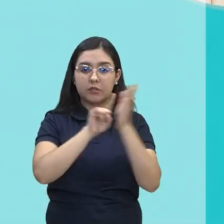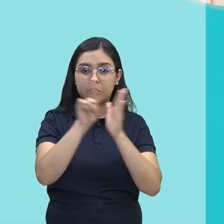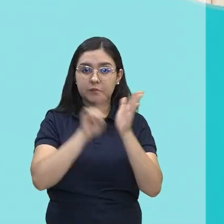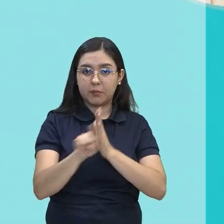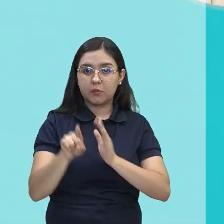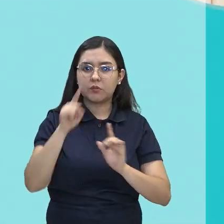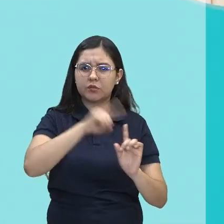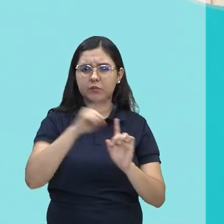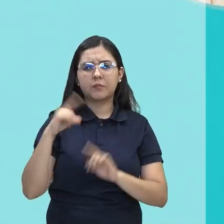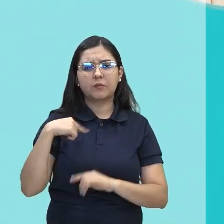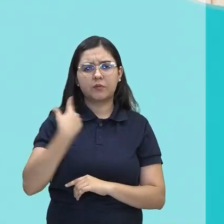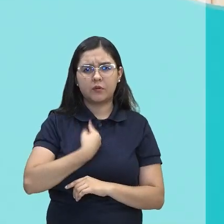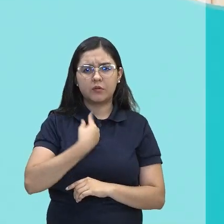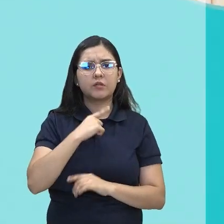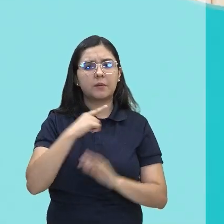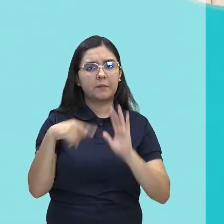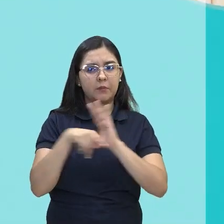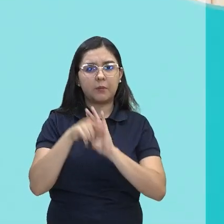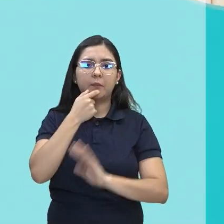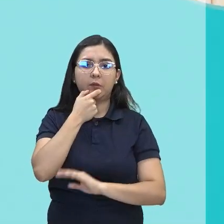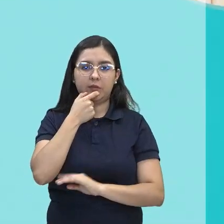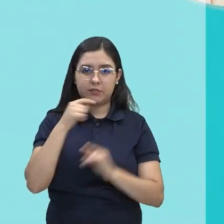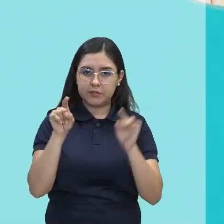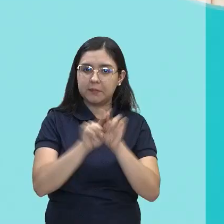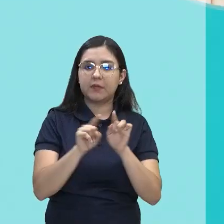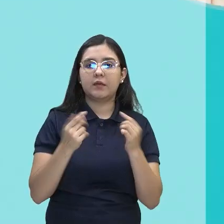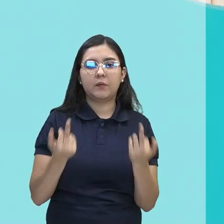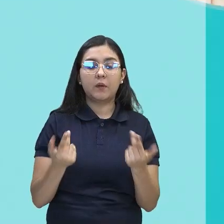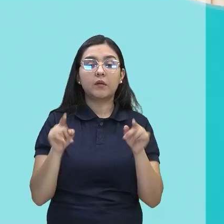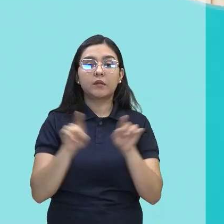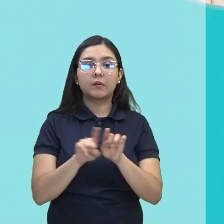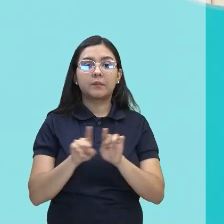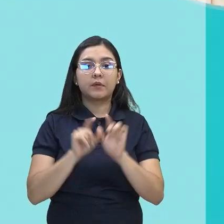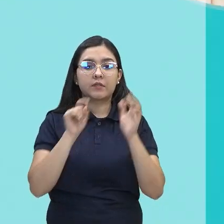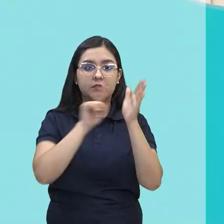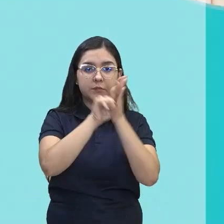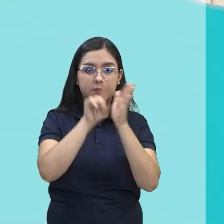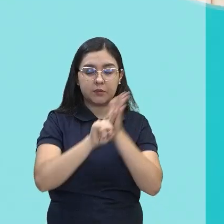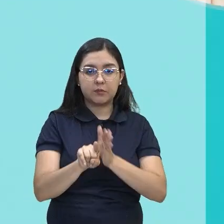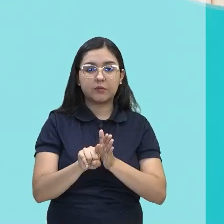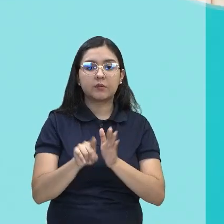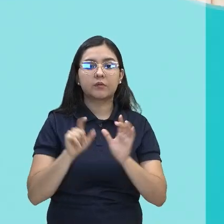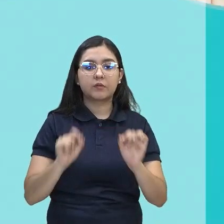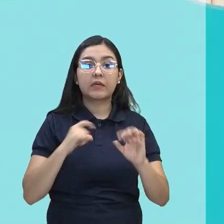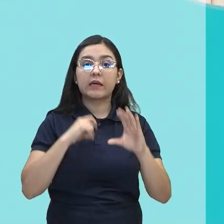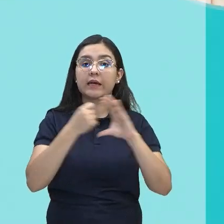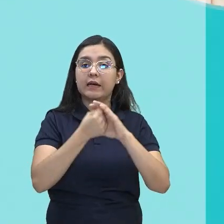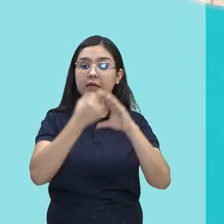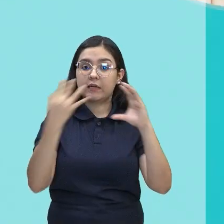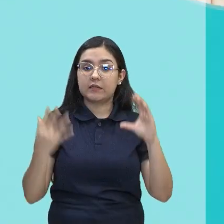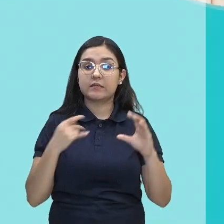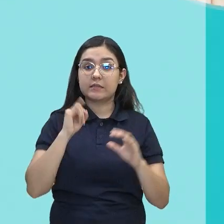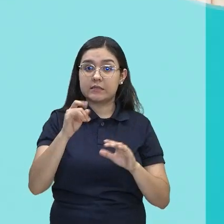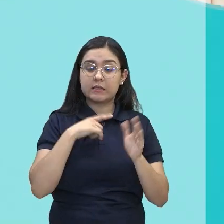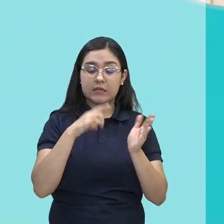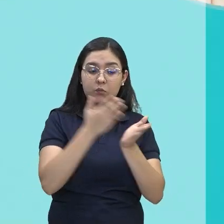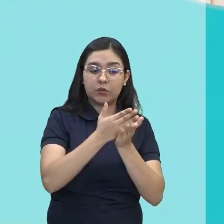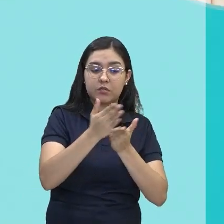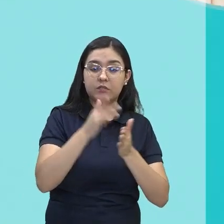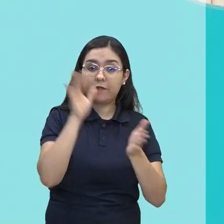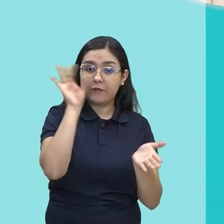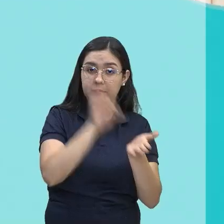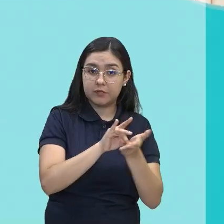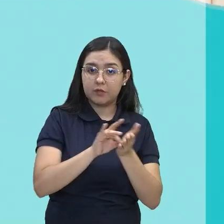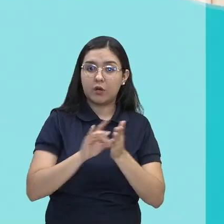pergunta que nós temos, inclusive, na língua portuguesa, tá? Essas question tags, ela tem por característica, se a primeira parte for